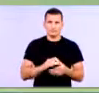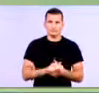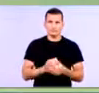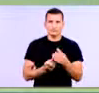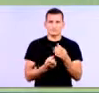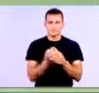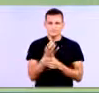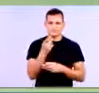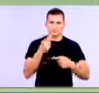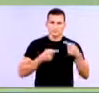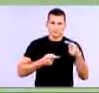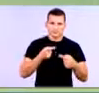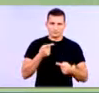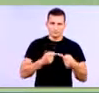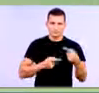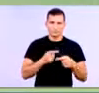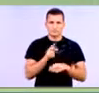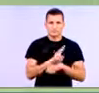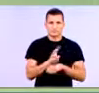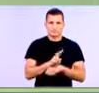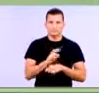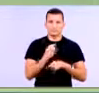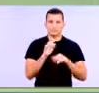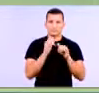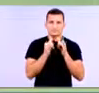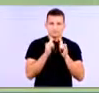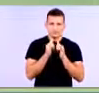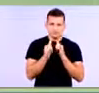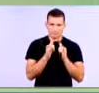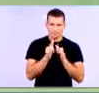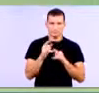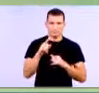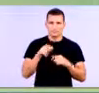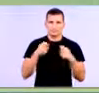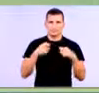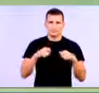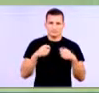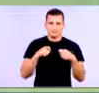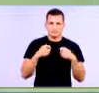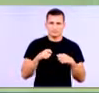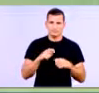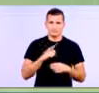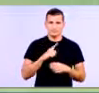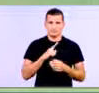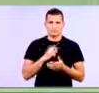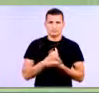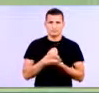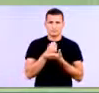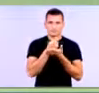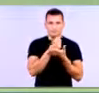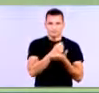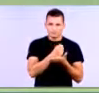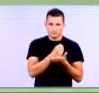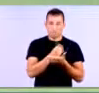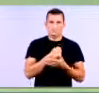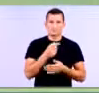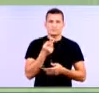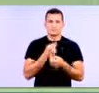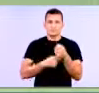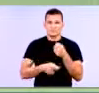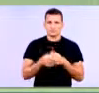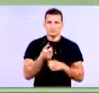da informação em uma empresa, faz-se necessário obter o apoio da alta